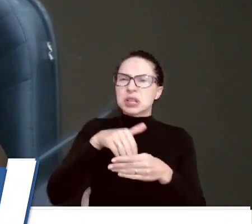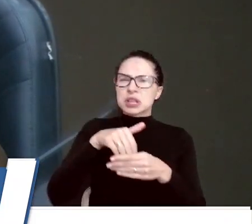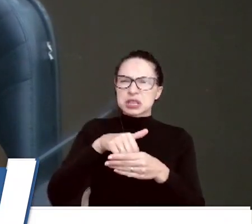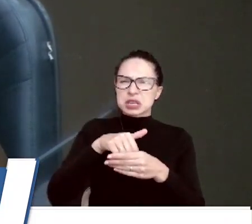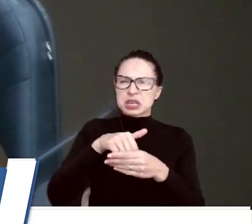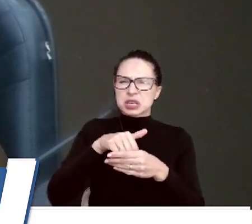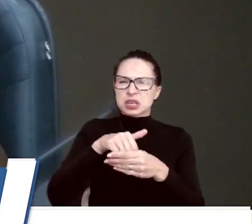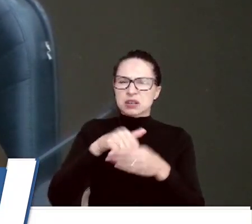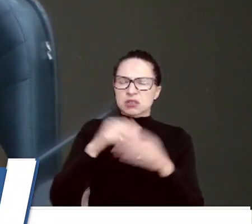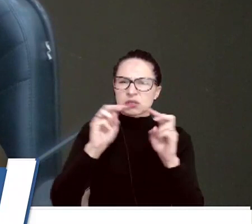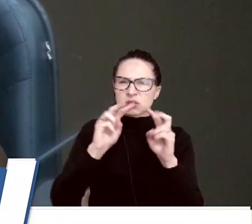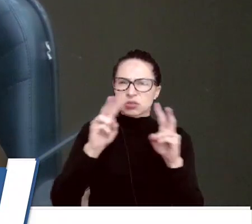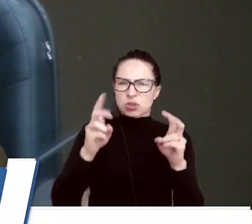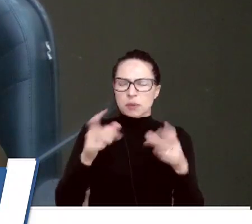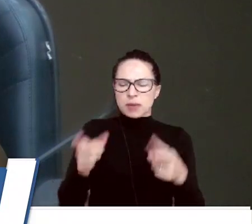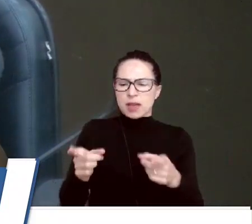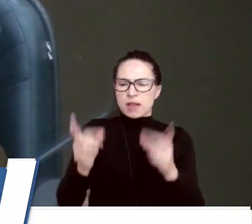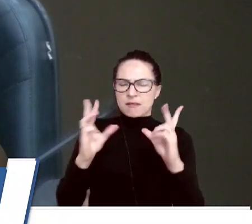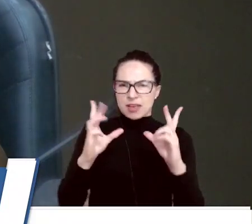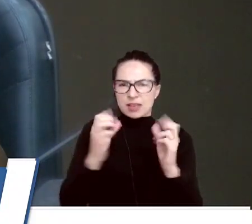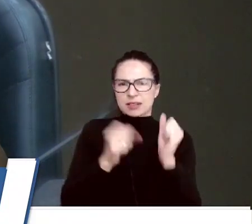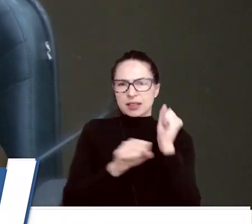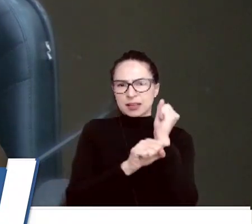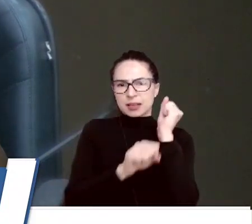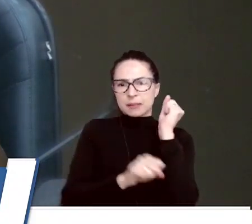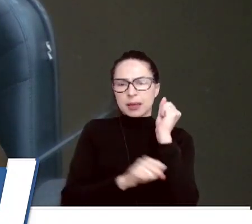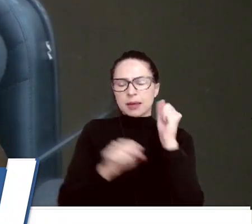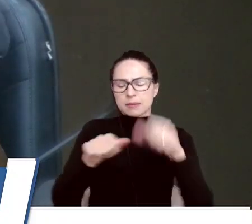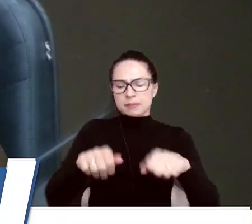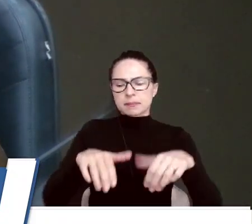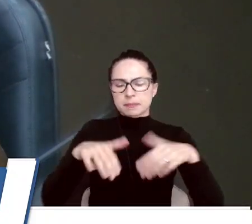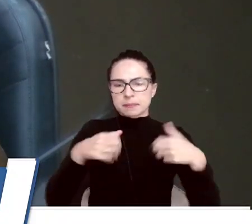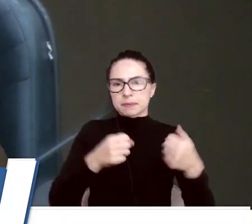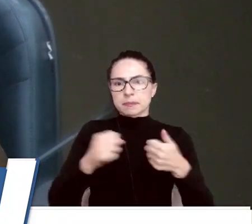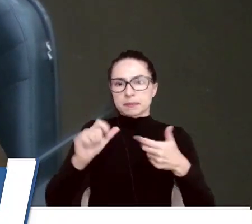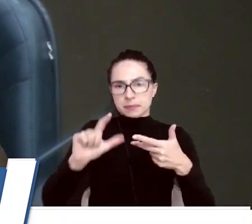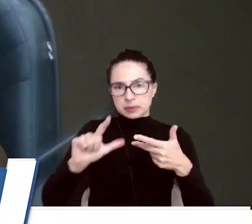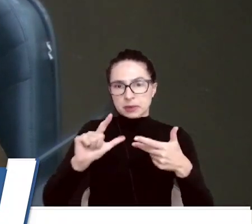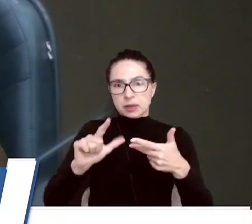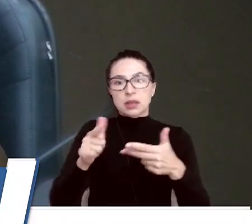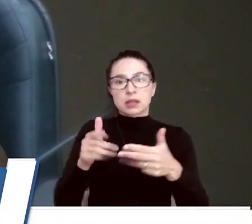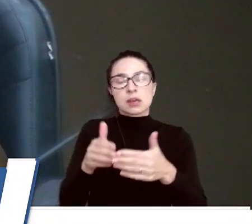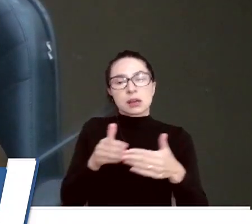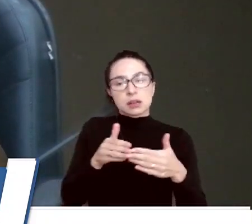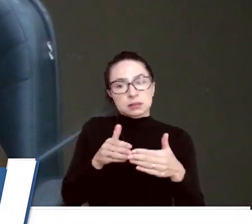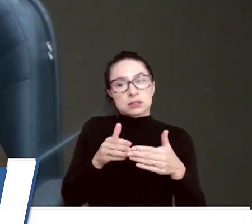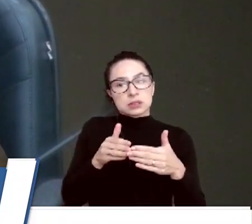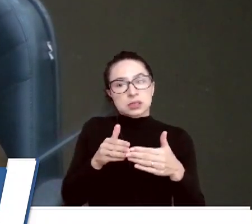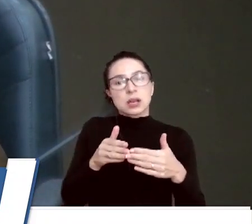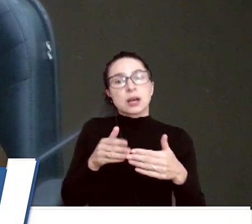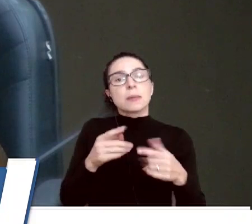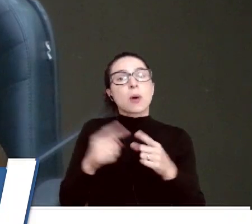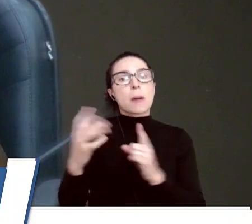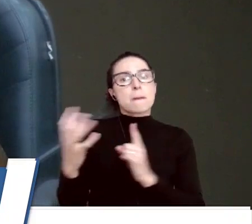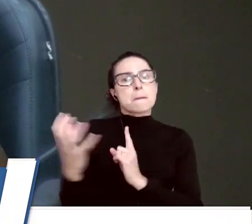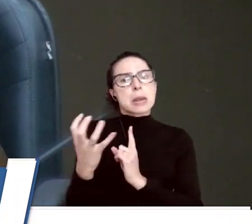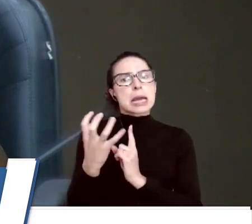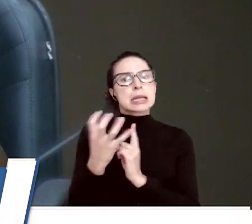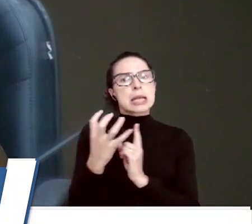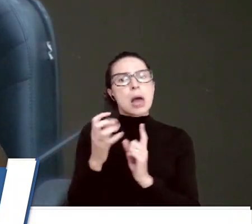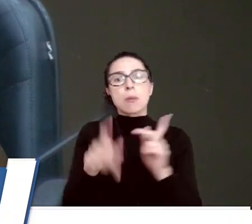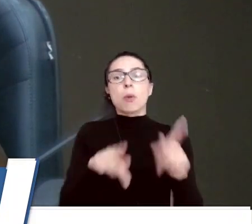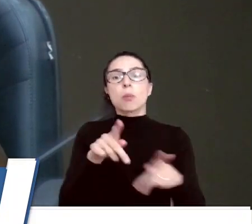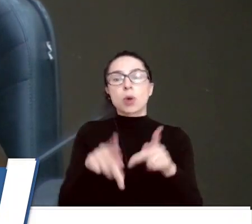a respeito da privatização da Sabesp na Assembleia Legislativa e que foi adiada devido à pressão popular que teve